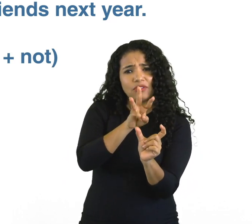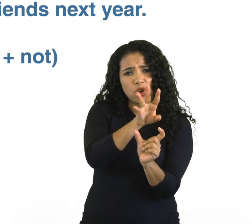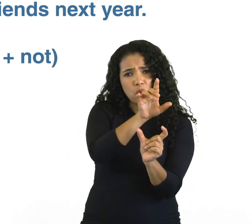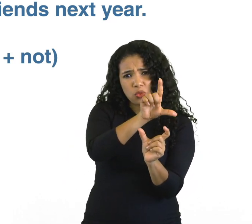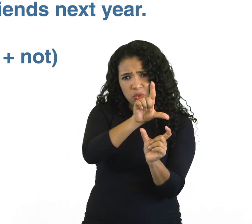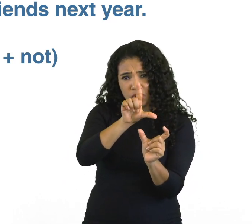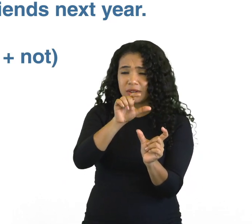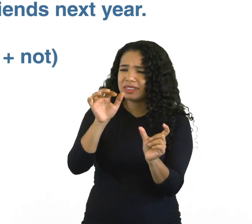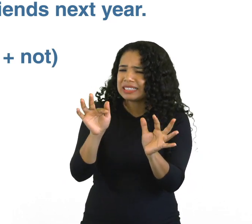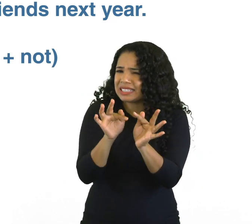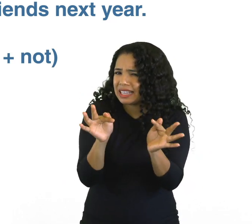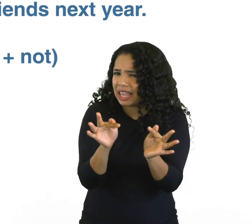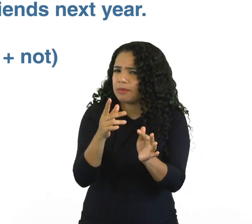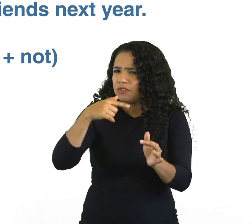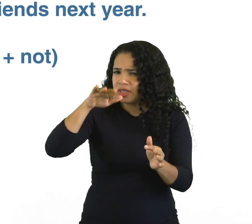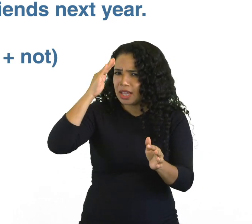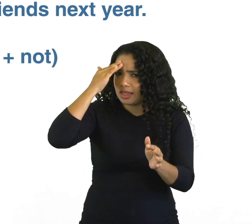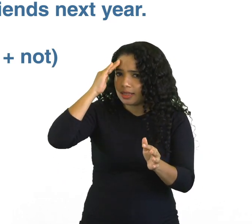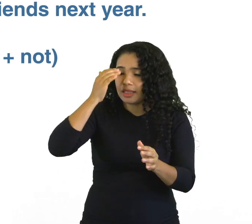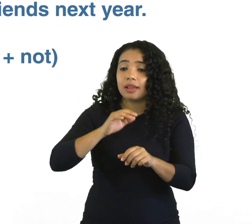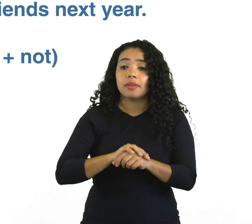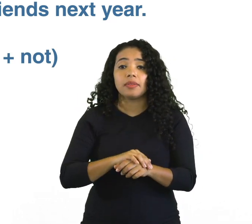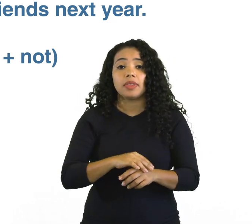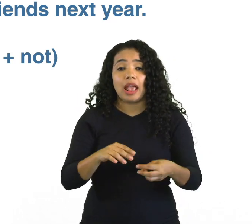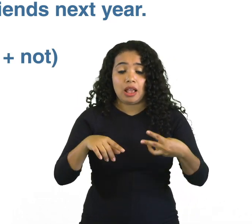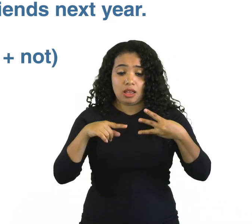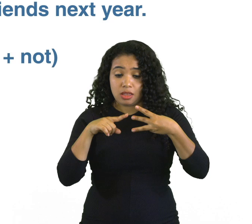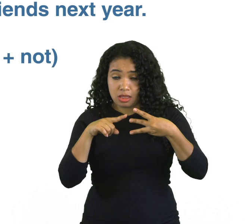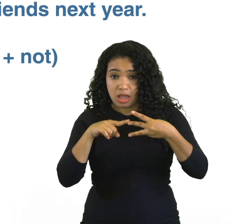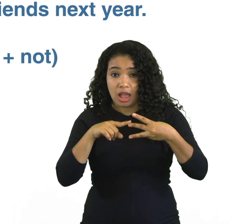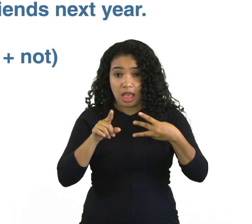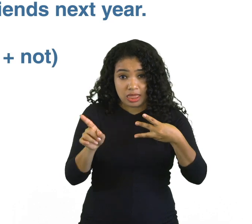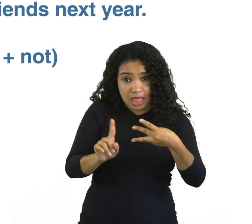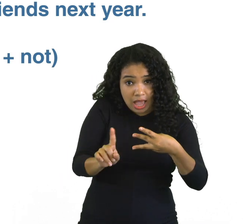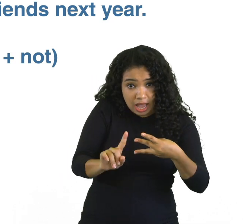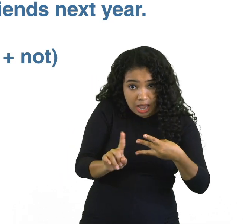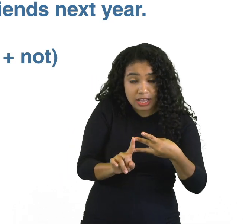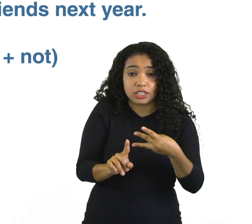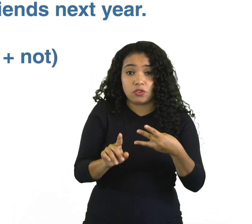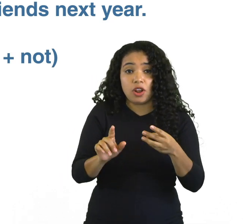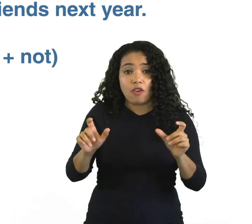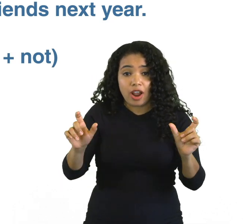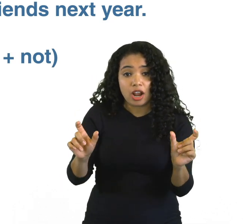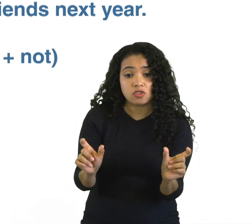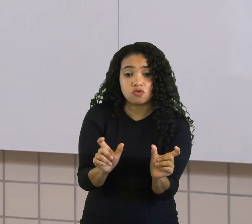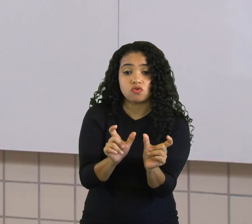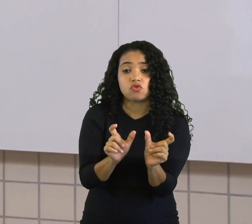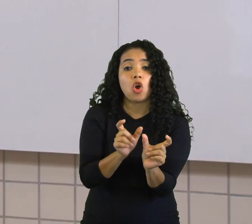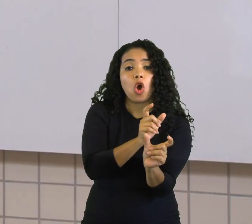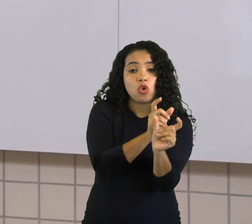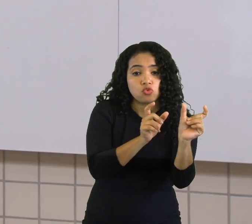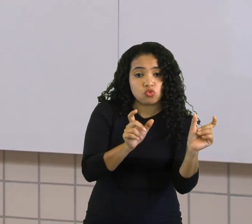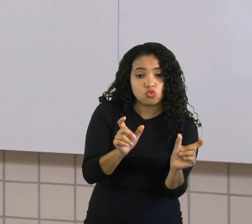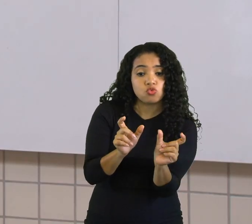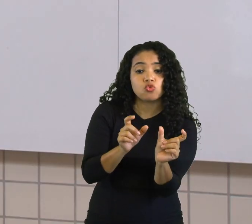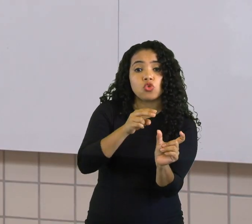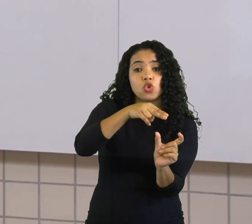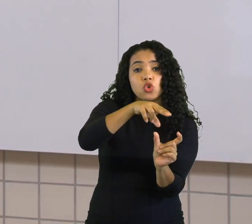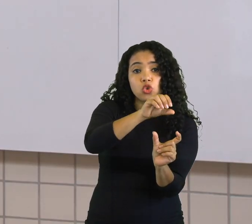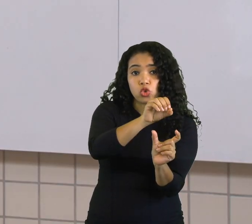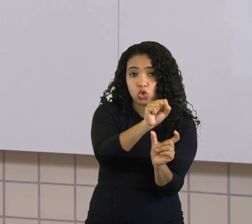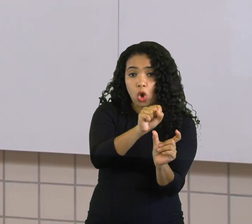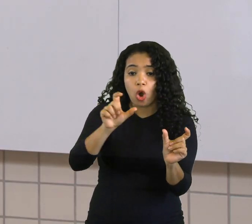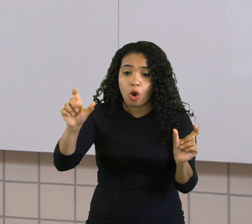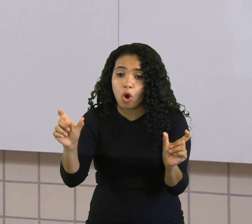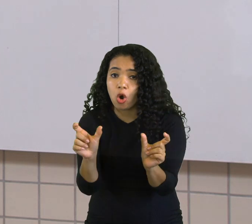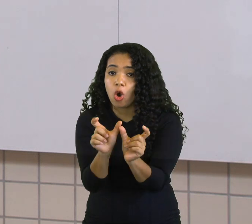will. Nós temos, portanto, na forma negativa, você só vai acrescentar o not depois do will. Se na forma afirmativa é o